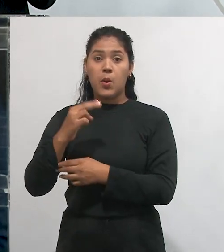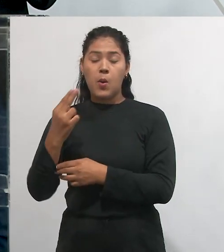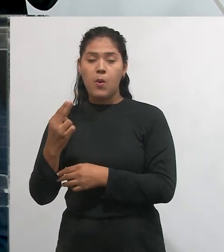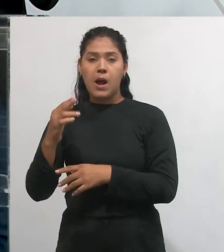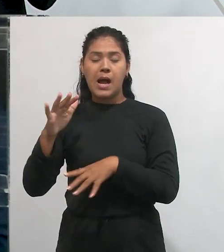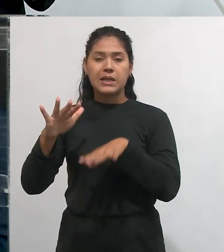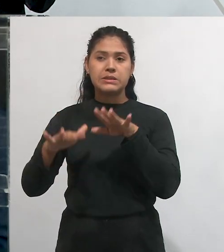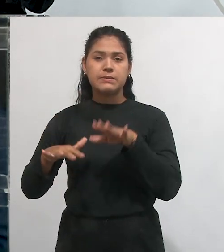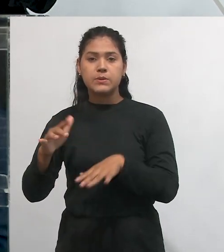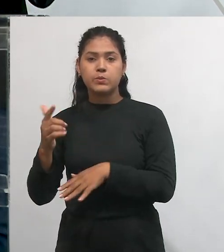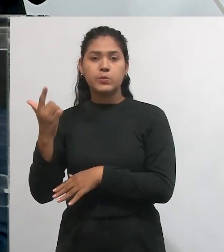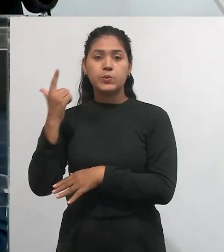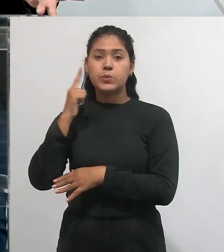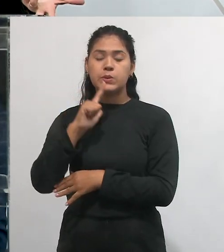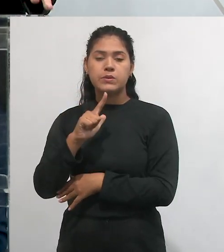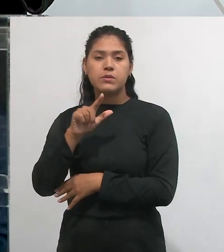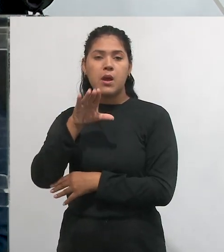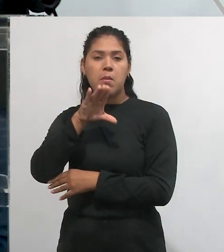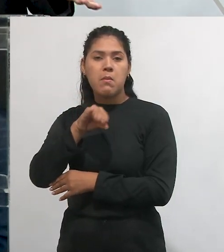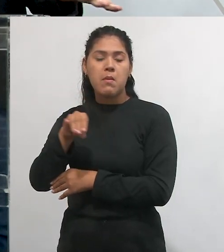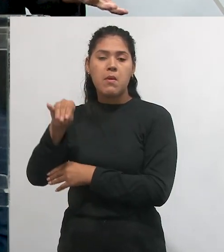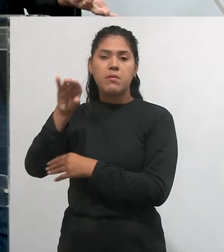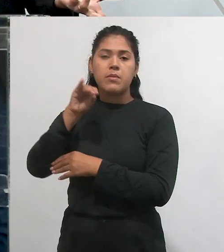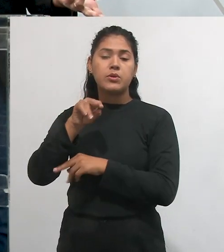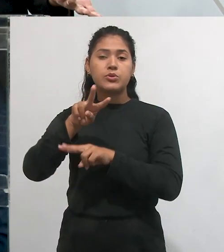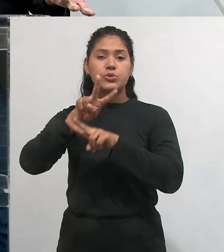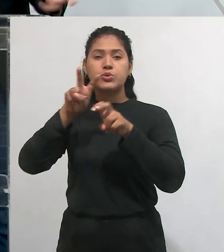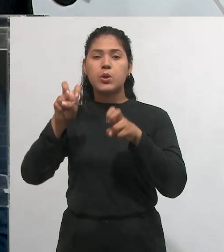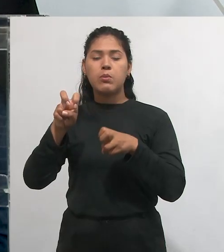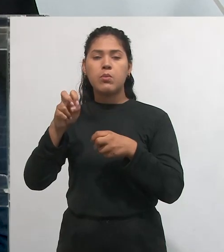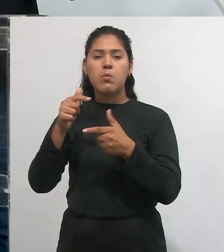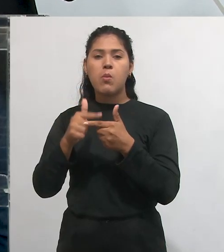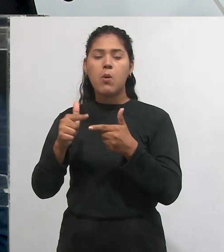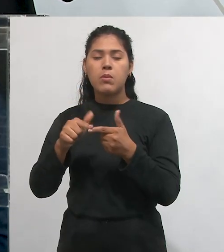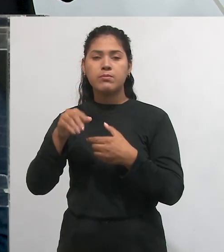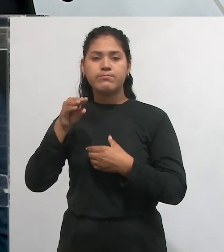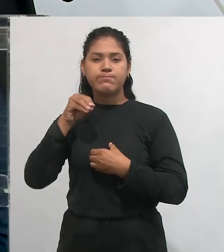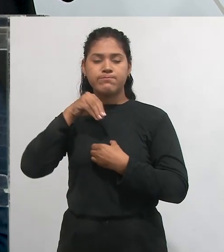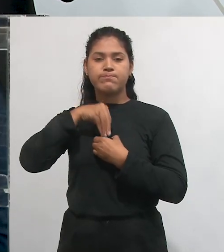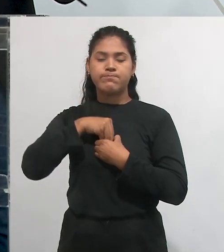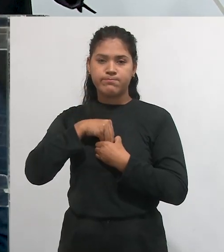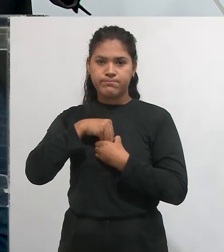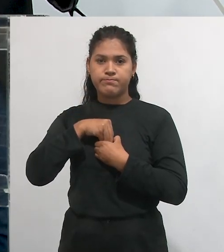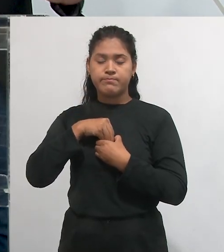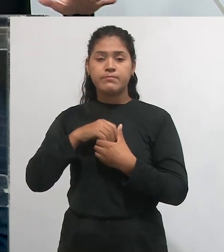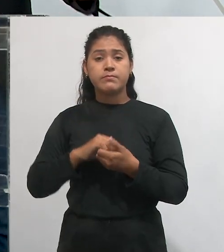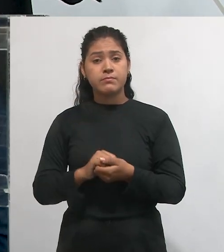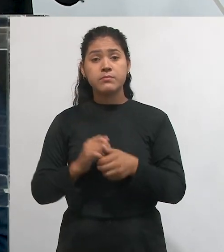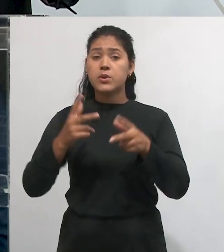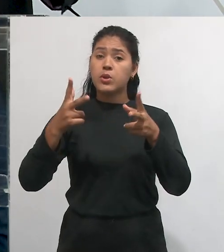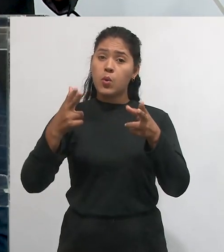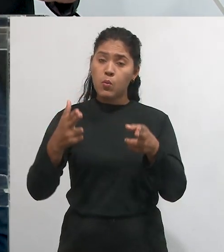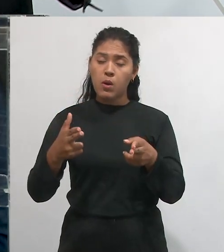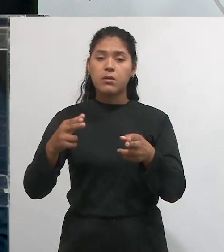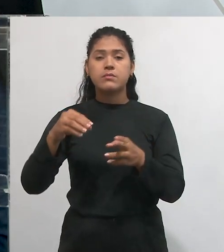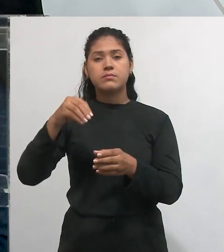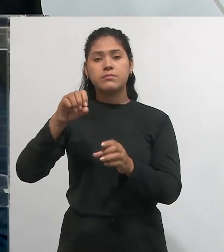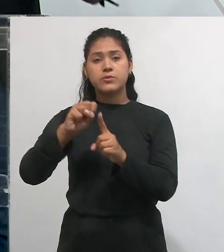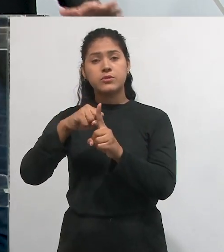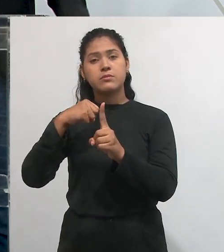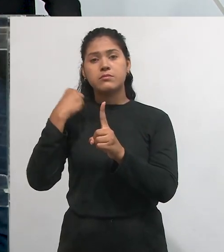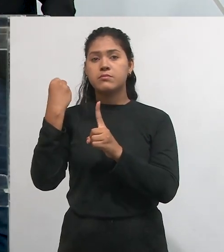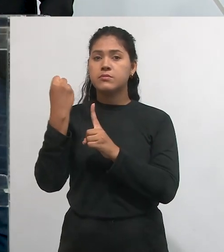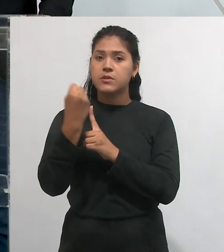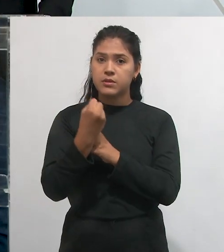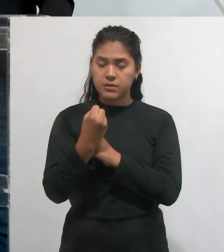e não incentivados a falarmos desses problemas. A sociedade é a mesma coisa. Toda vez que você tem um problema e